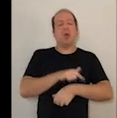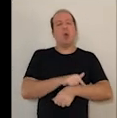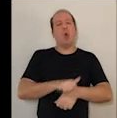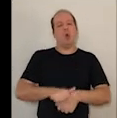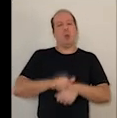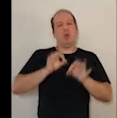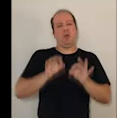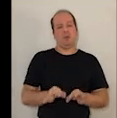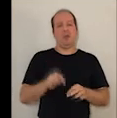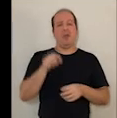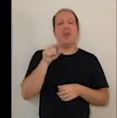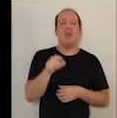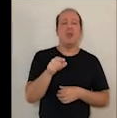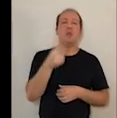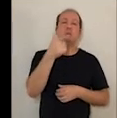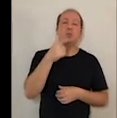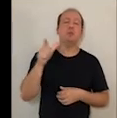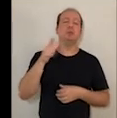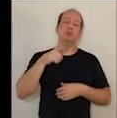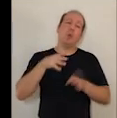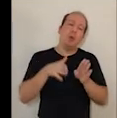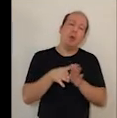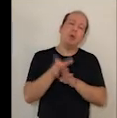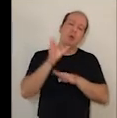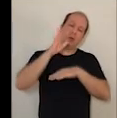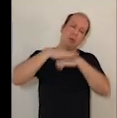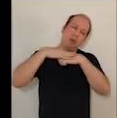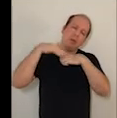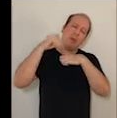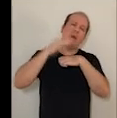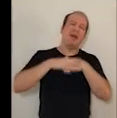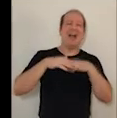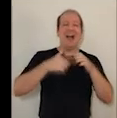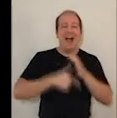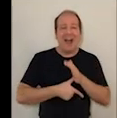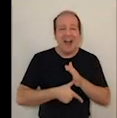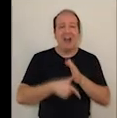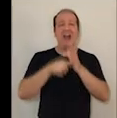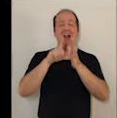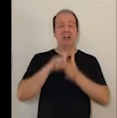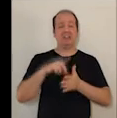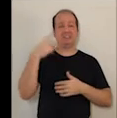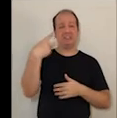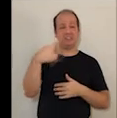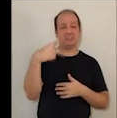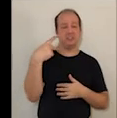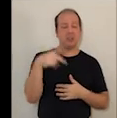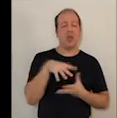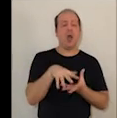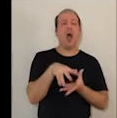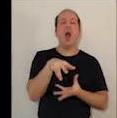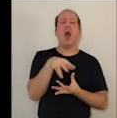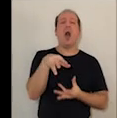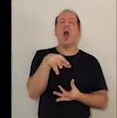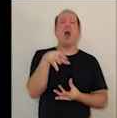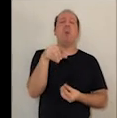Dê-lhe o último consolo neste mundo terreno antes que o sacerdote lhe ponha a alma nas mãos de